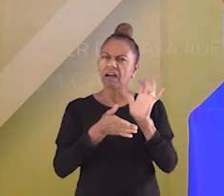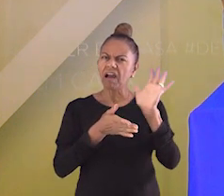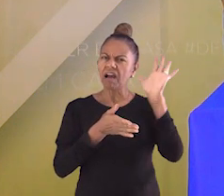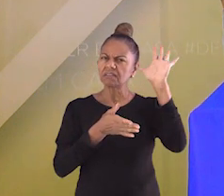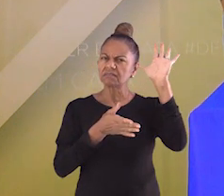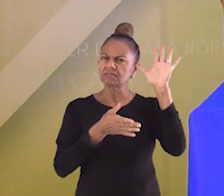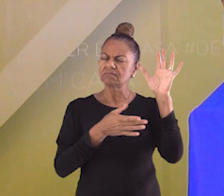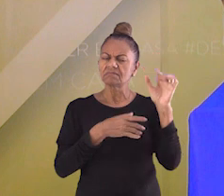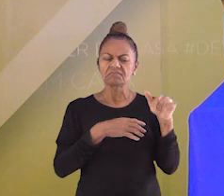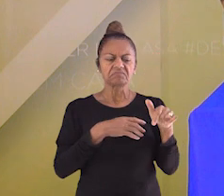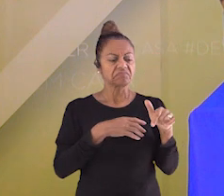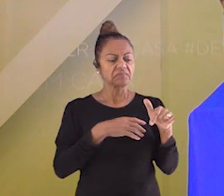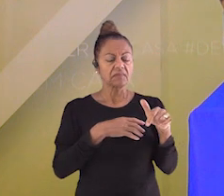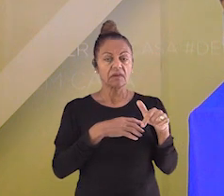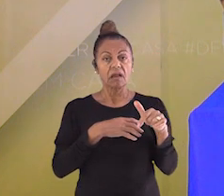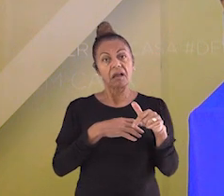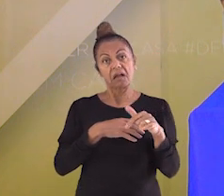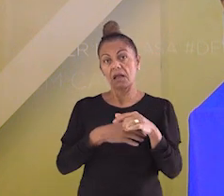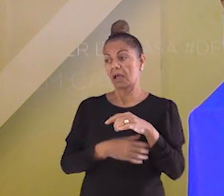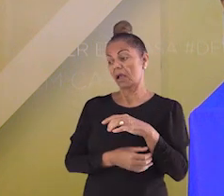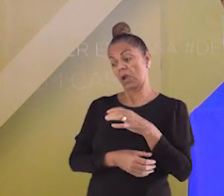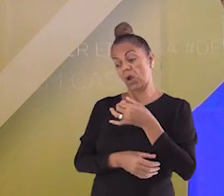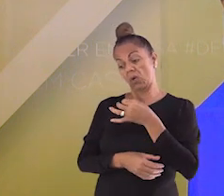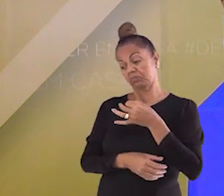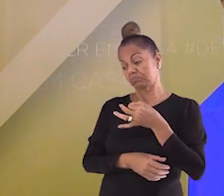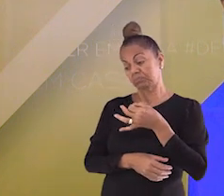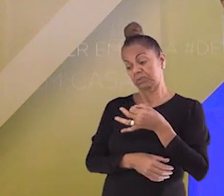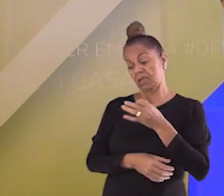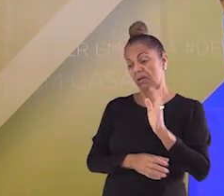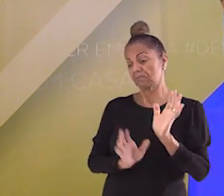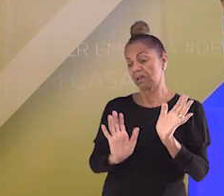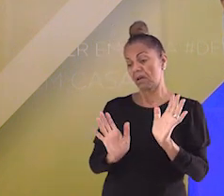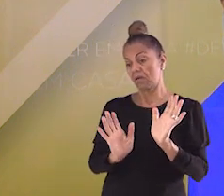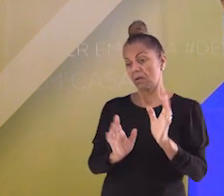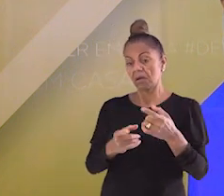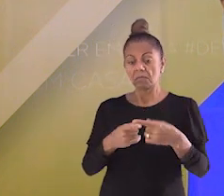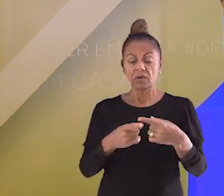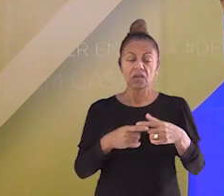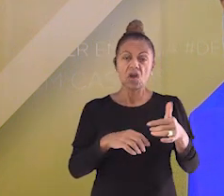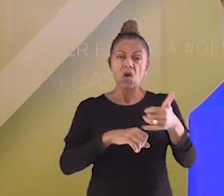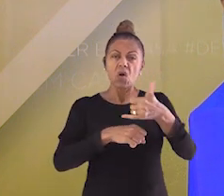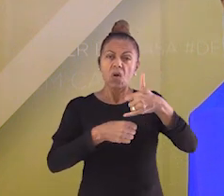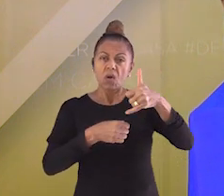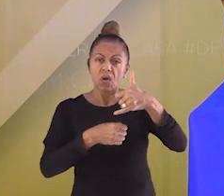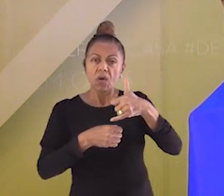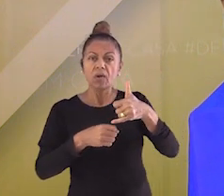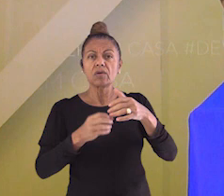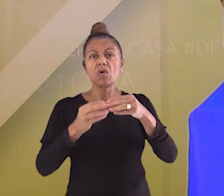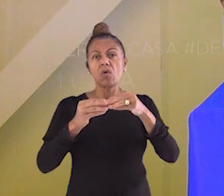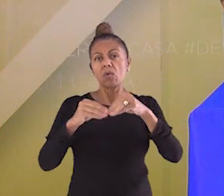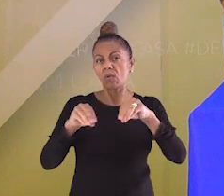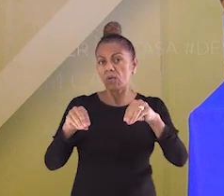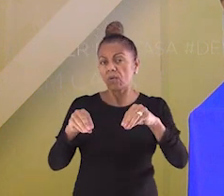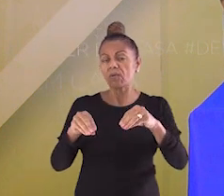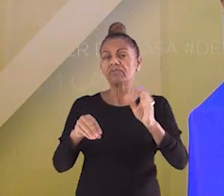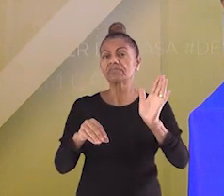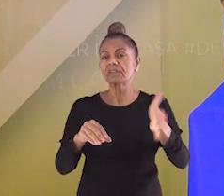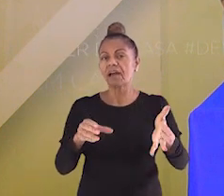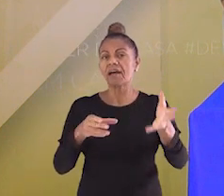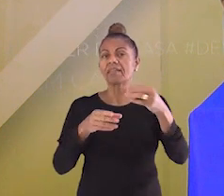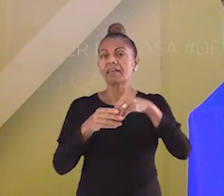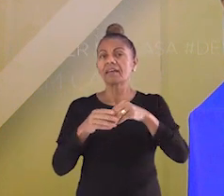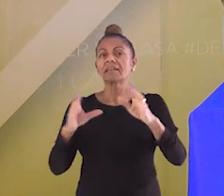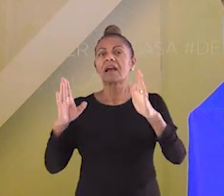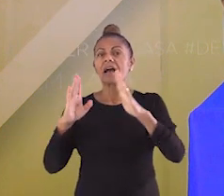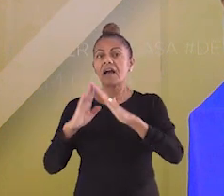acho que não. Porque, veja bem, arroz é uma coisa que já faz parte da cultura do brasileiro, a gente já tem em casa, sim, né? O óleo também.